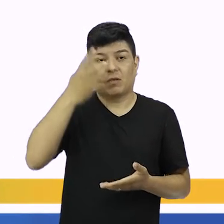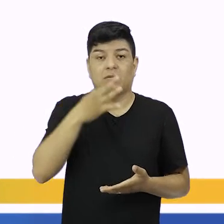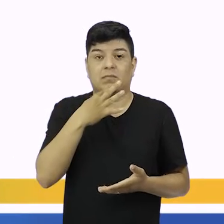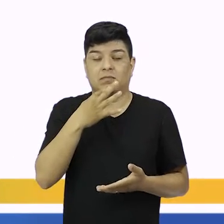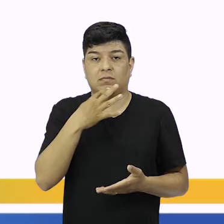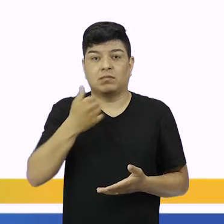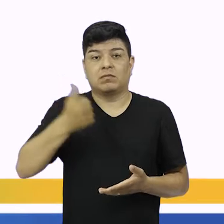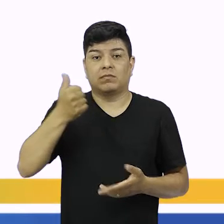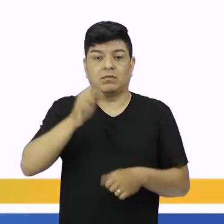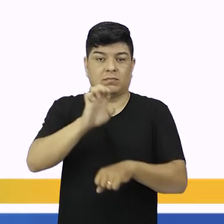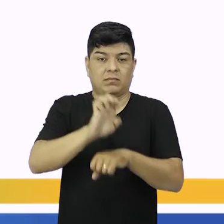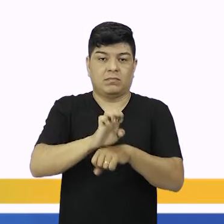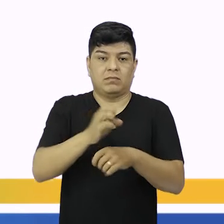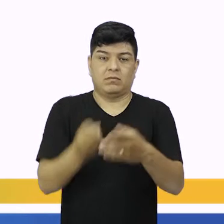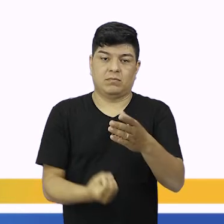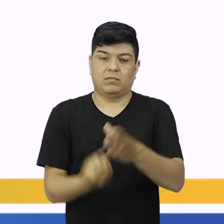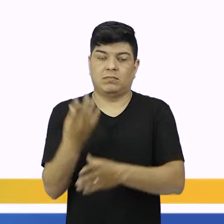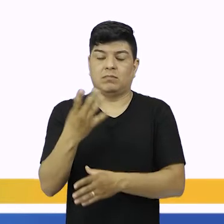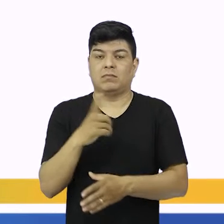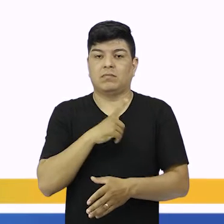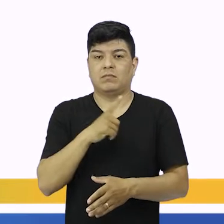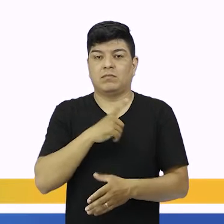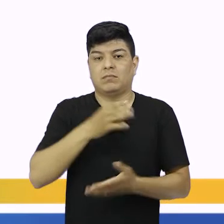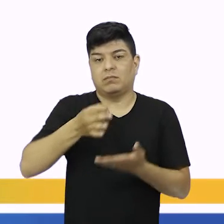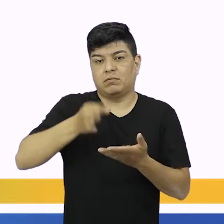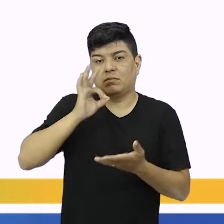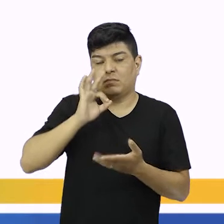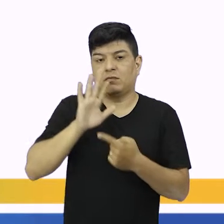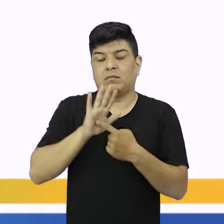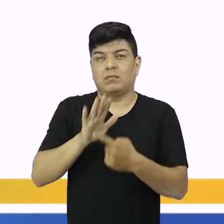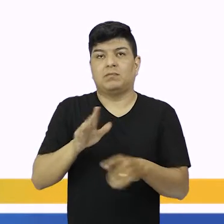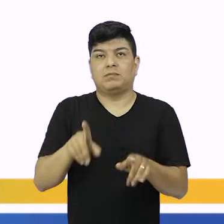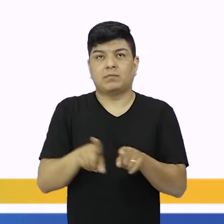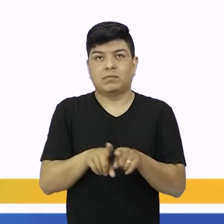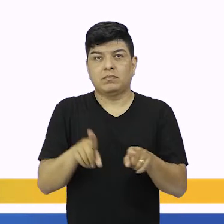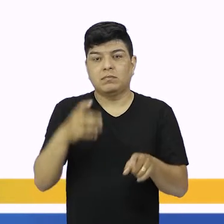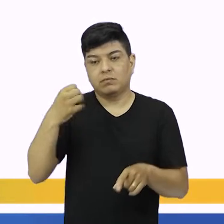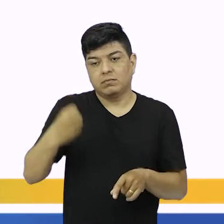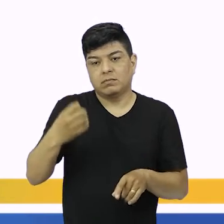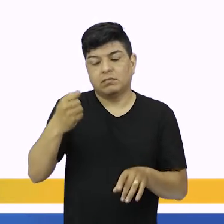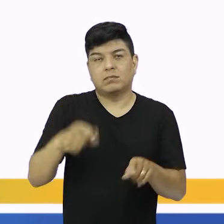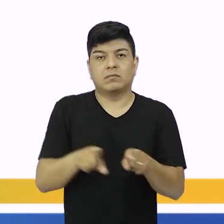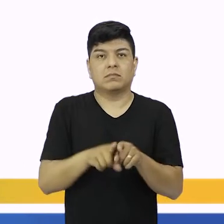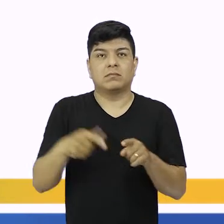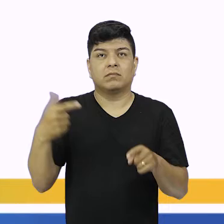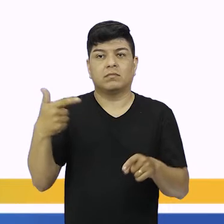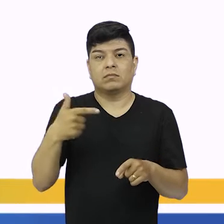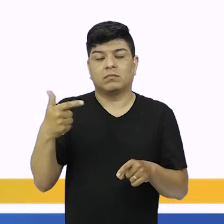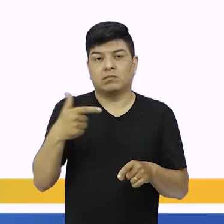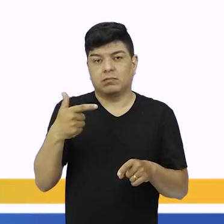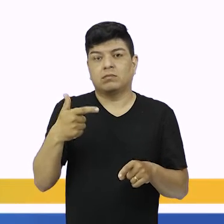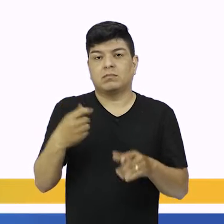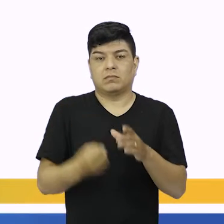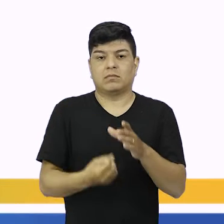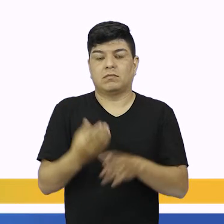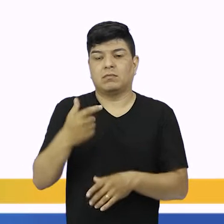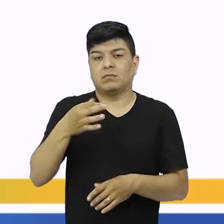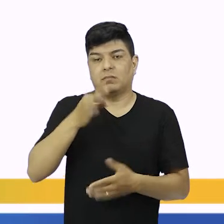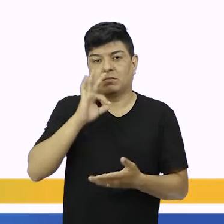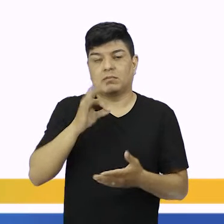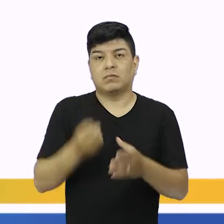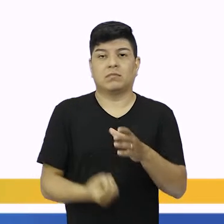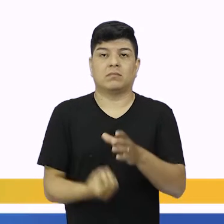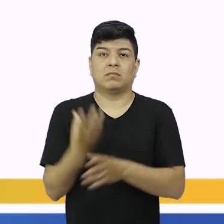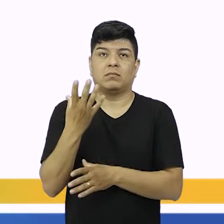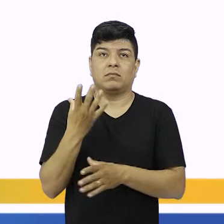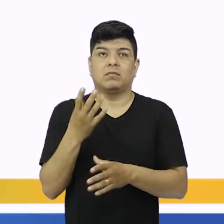primeiro estado em produção de café, e Minas Gerais destacava-se pela produção do leite, também o segundo na produção do café. Nasceu, então,